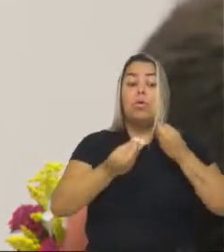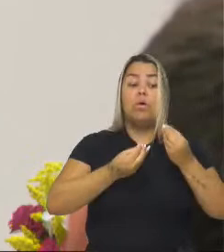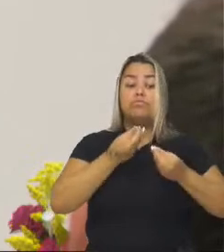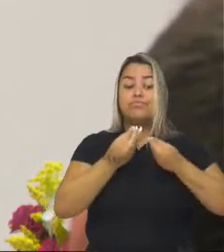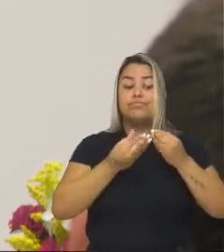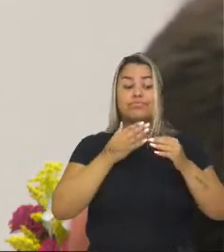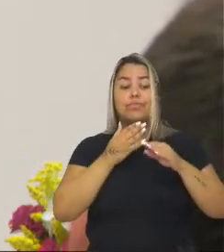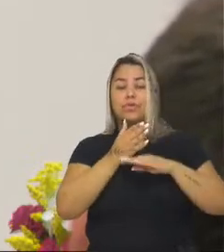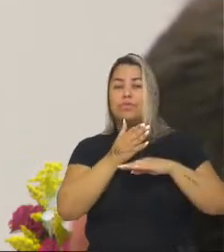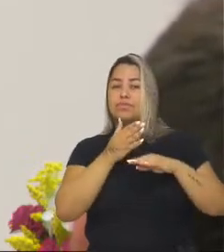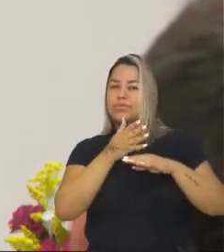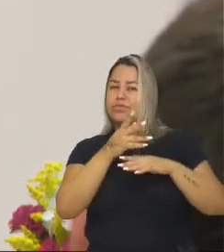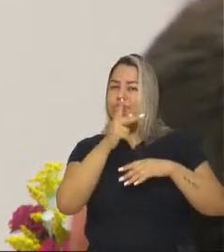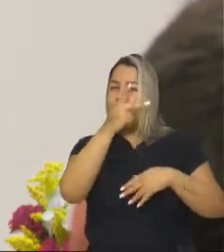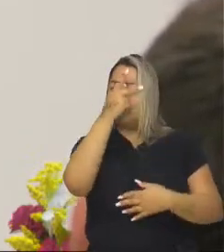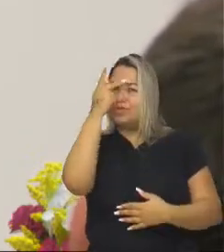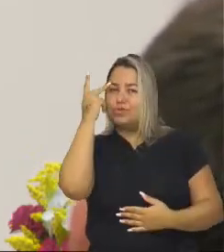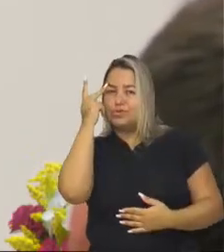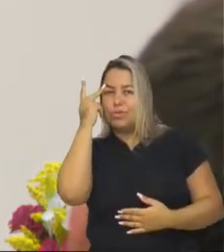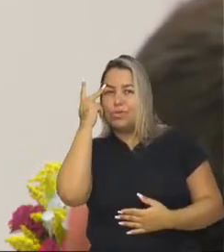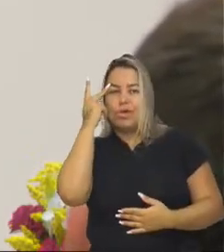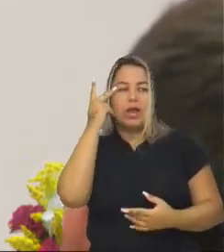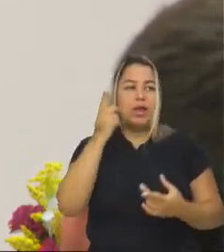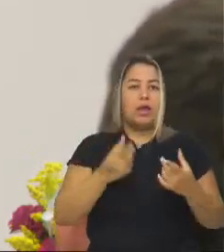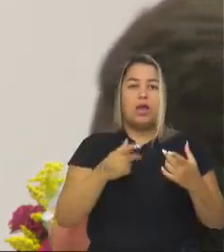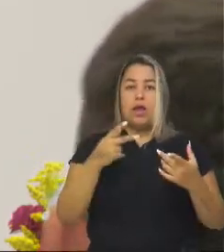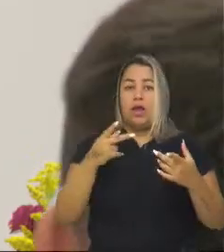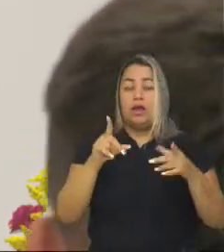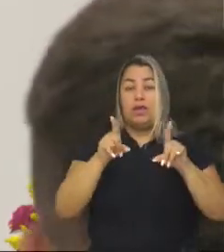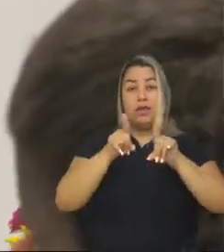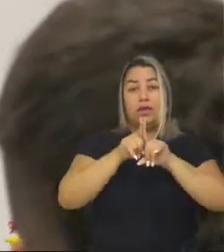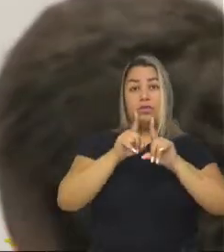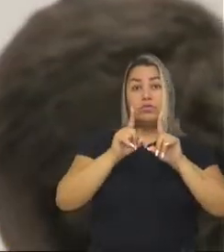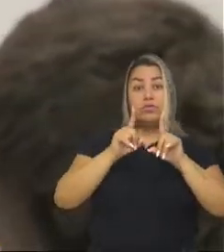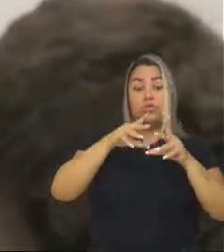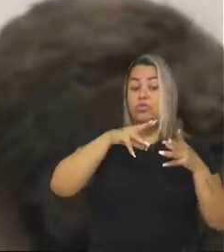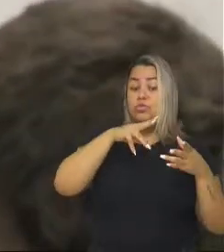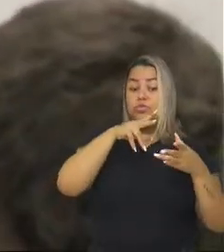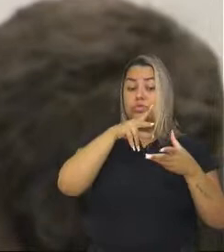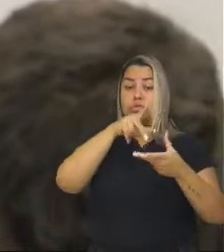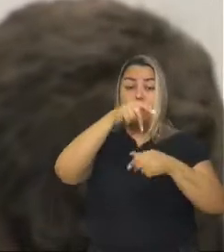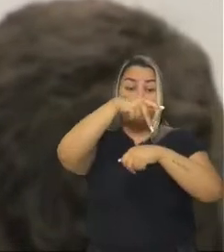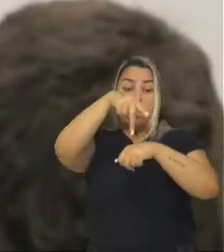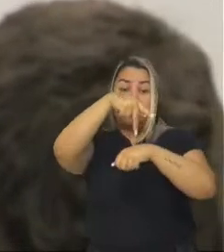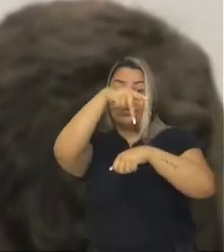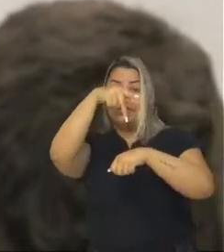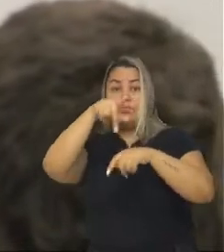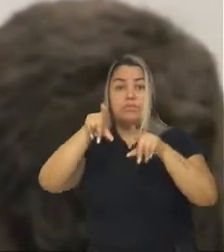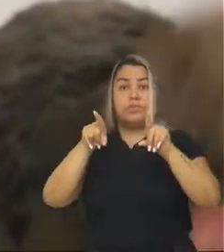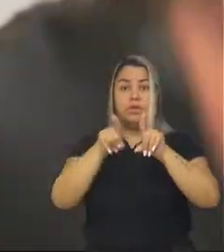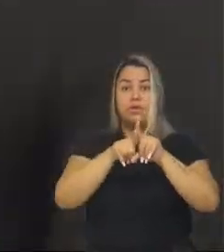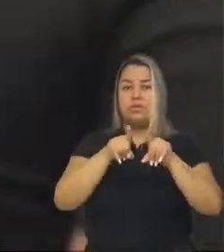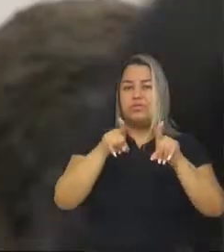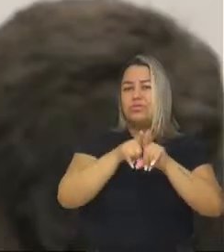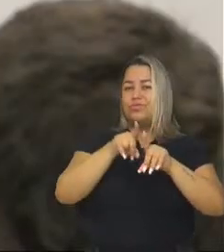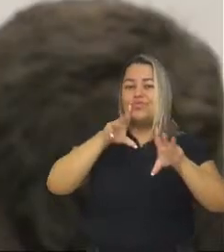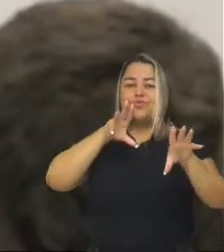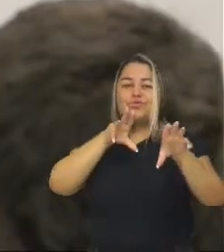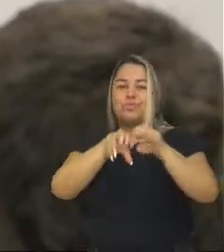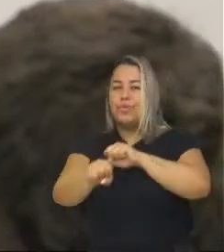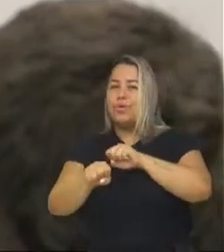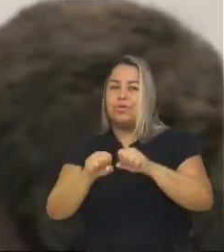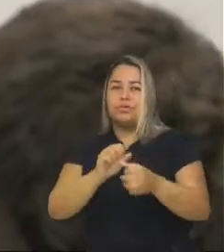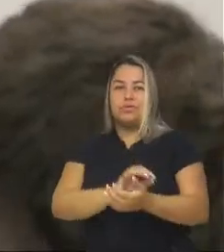essa profusão de pessoas surgindo a todo momento no universo de um país que é recorde de assassinatos de